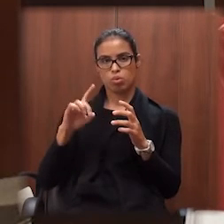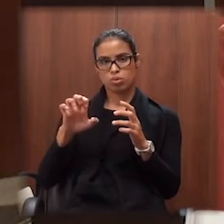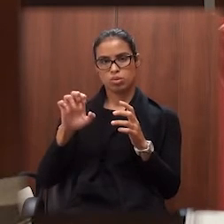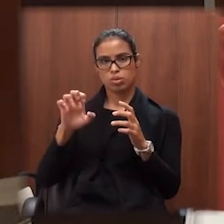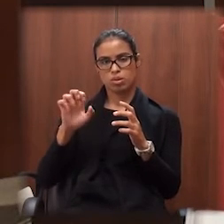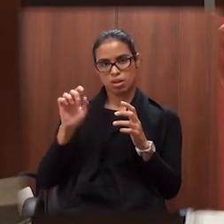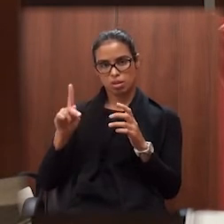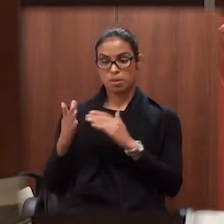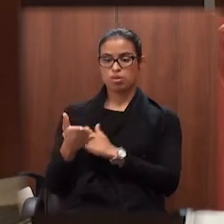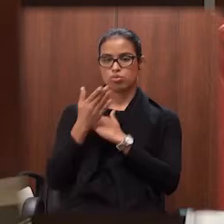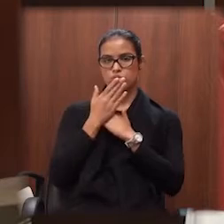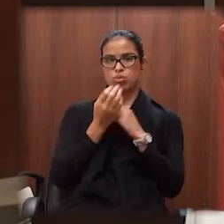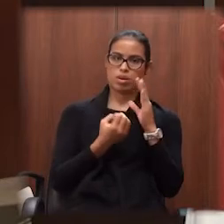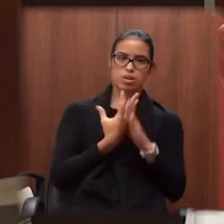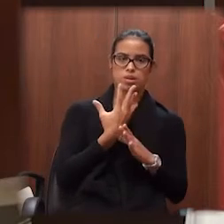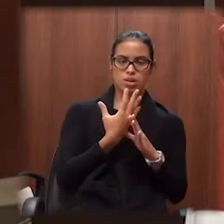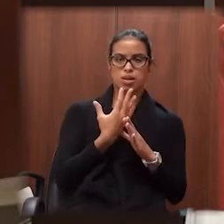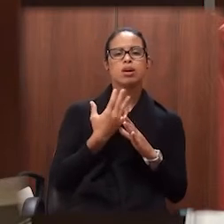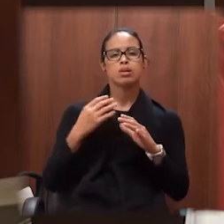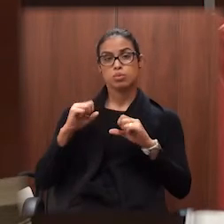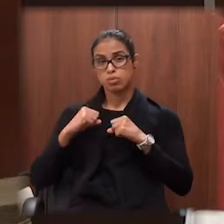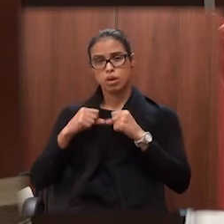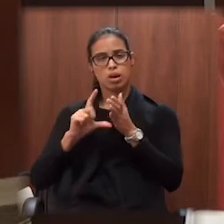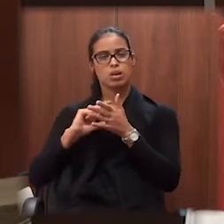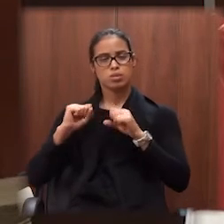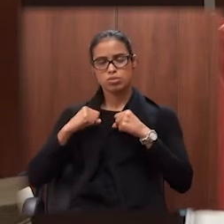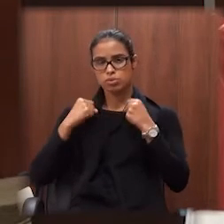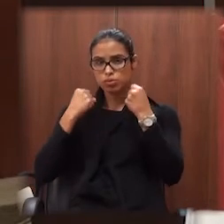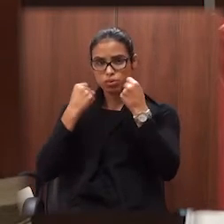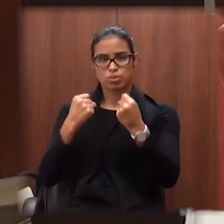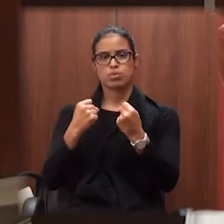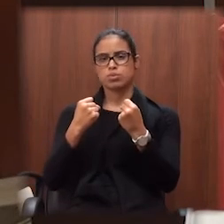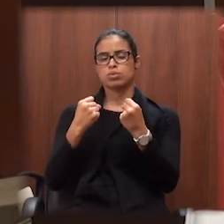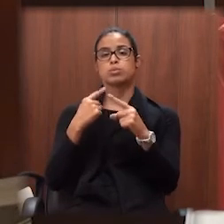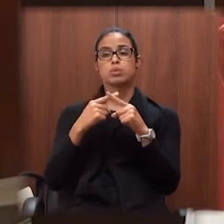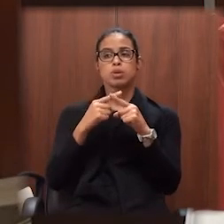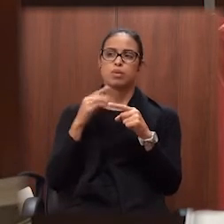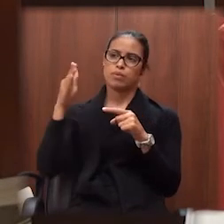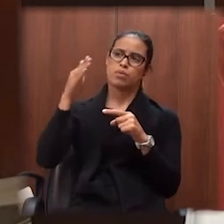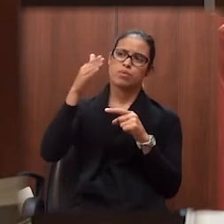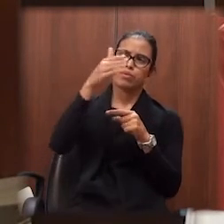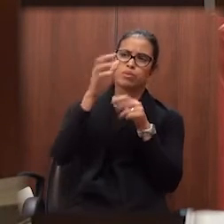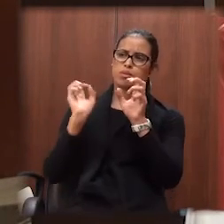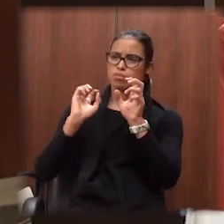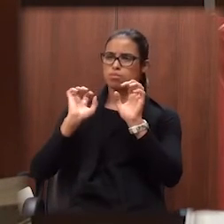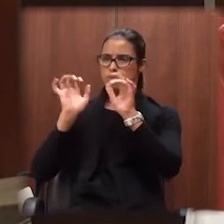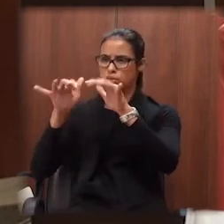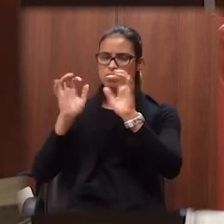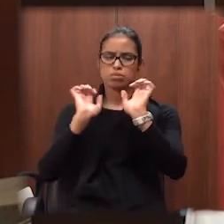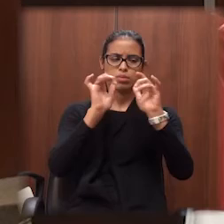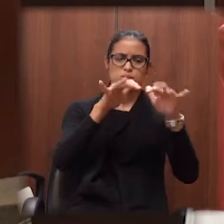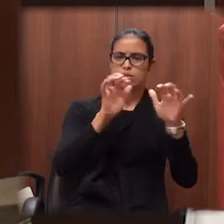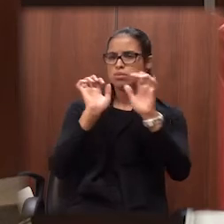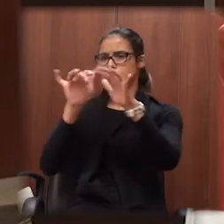conseguiu, com um esforço enorme, 22 audiências, e enfrentar